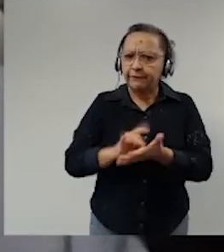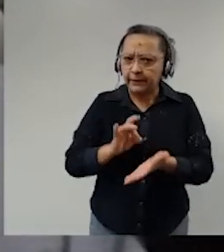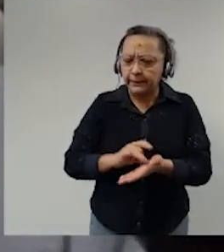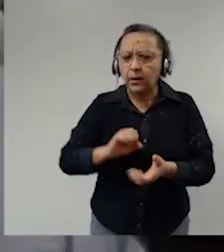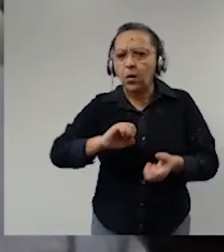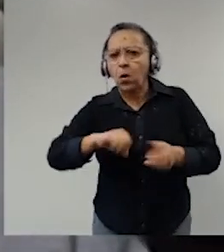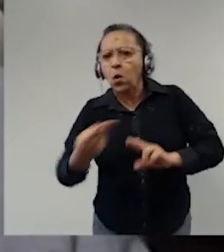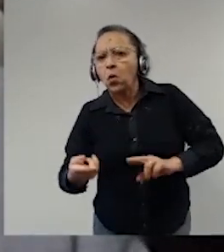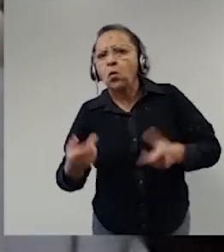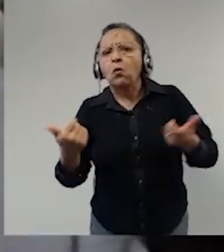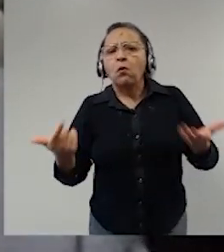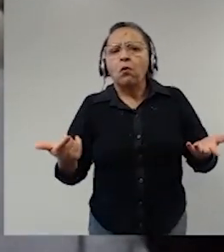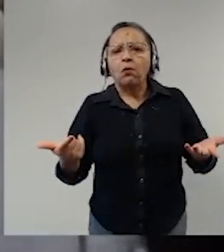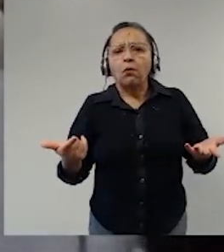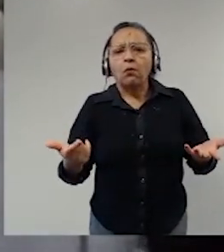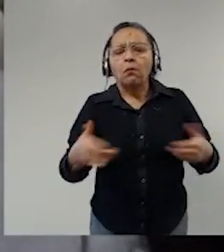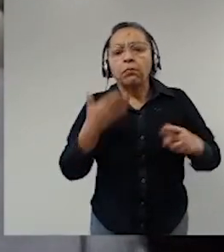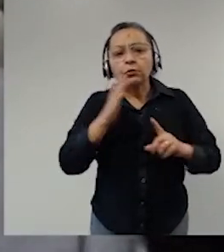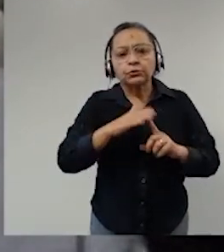medidas